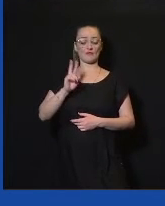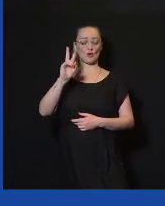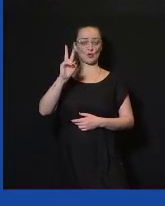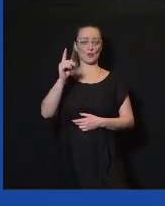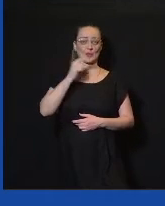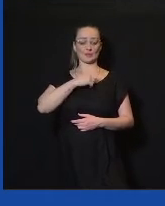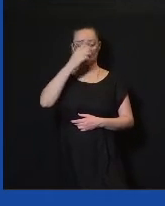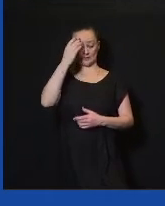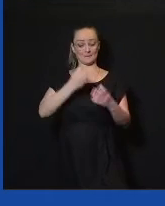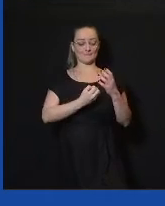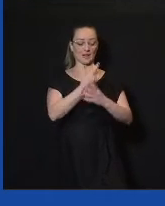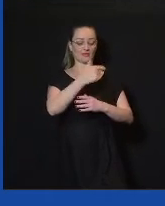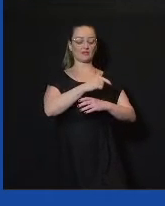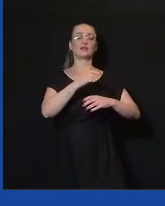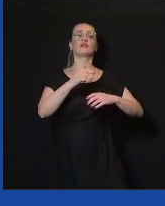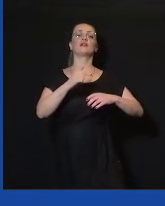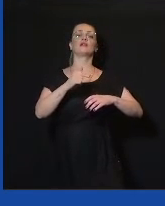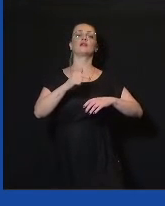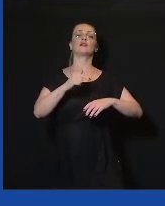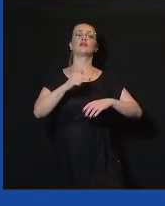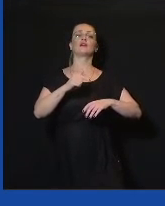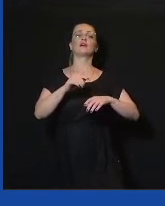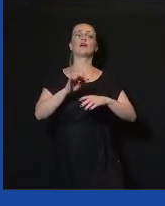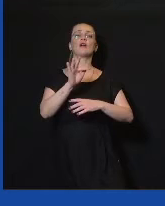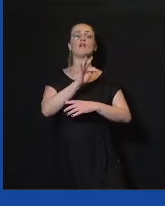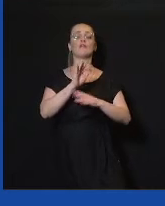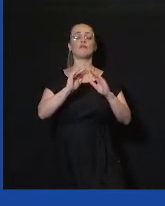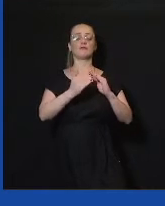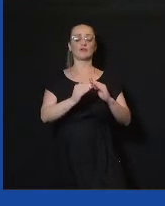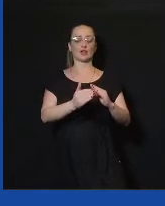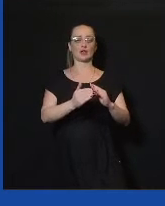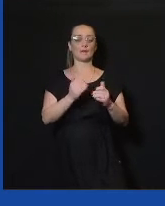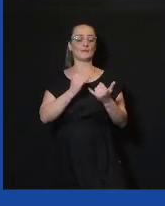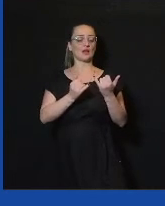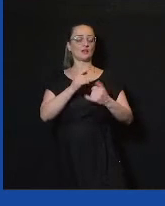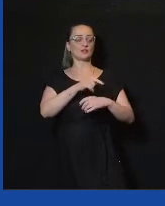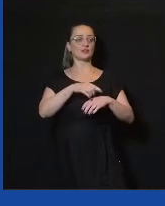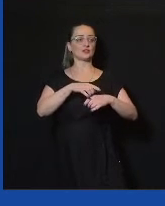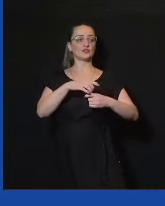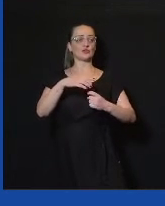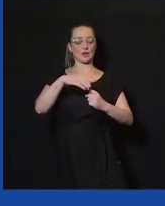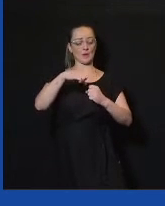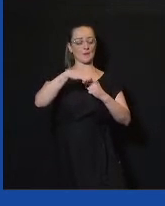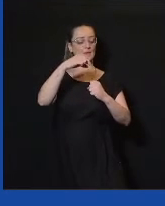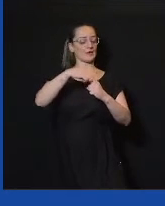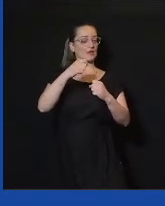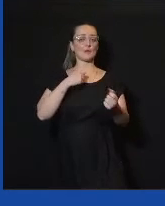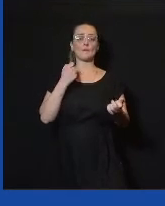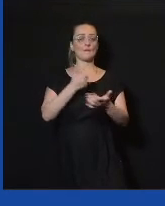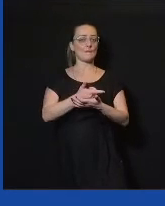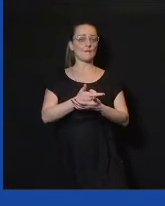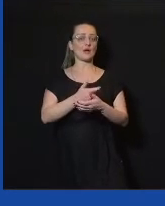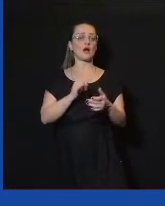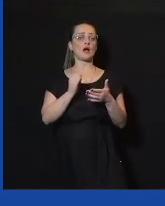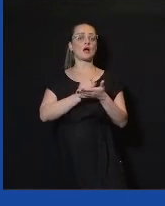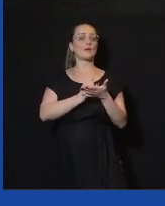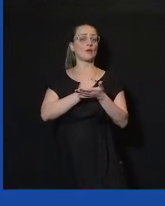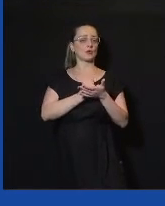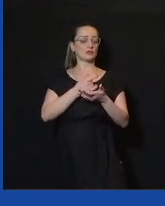empreendedor da favela. É isso, é como se o empreendedor da favela não pagasse imposto. É como se, a gente está falando de